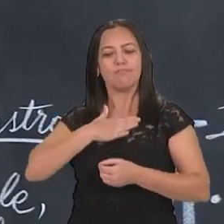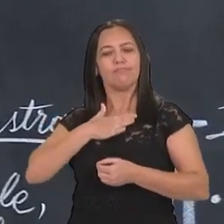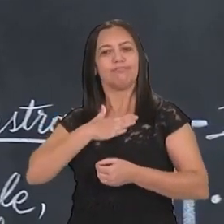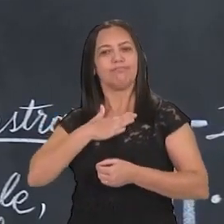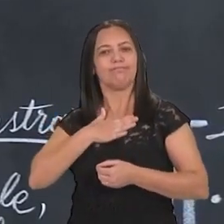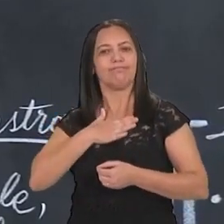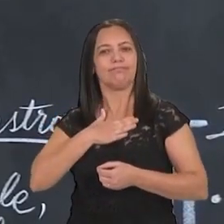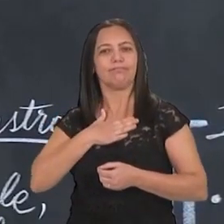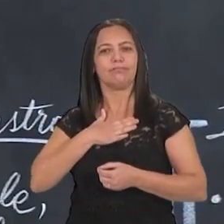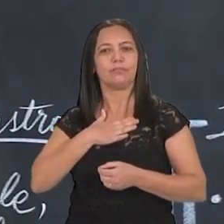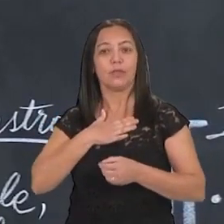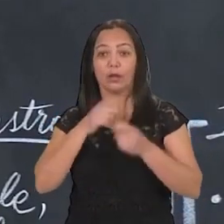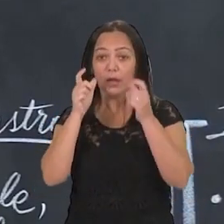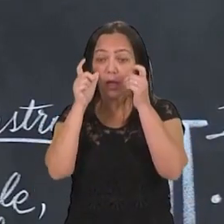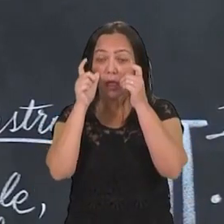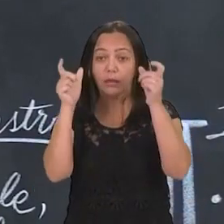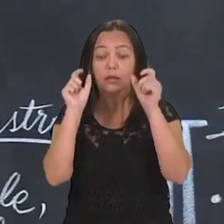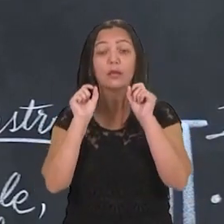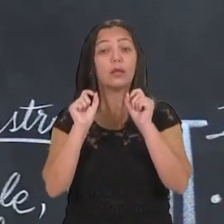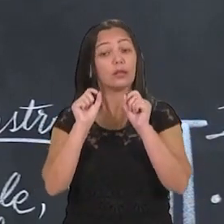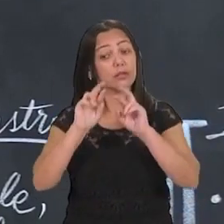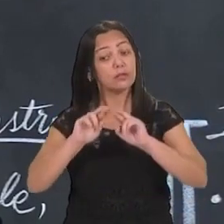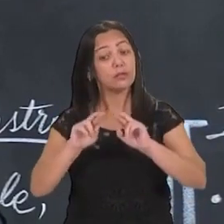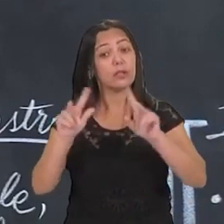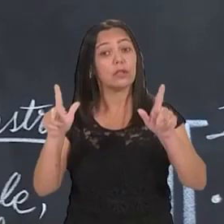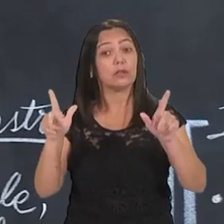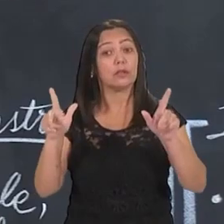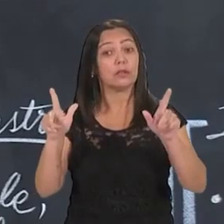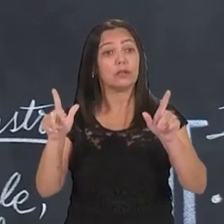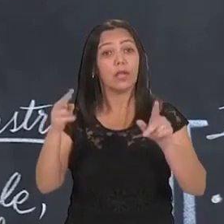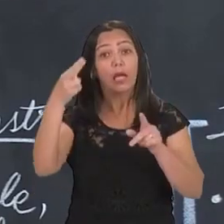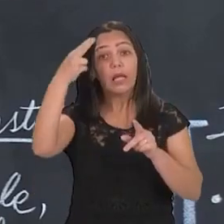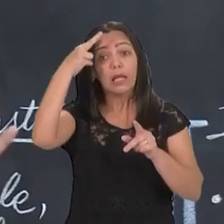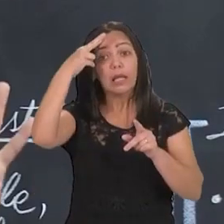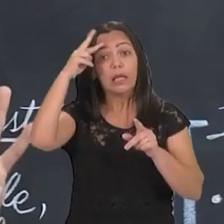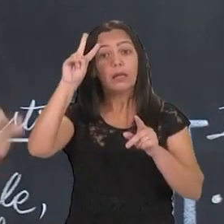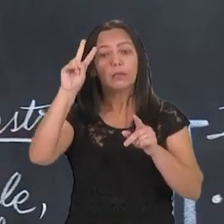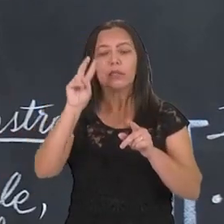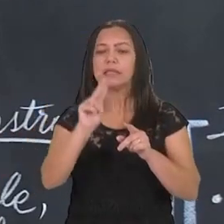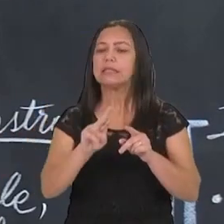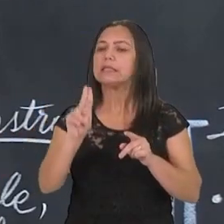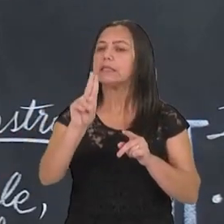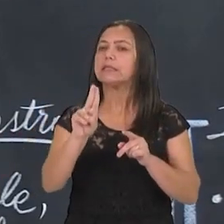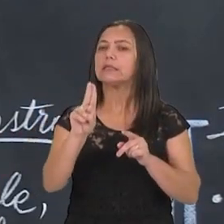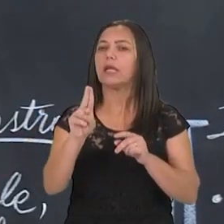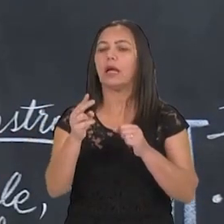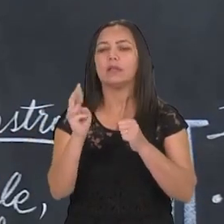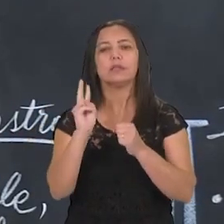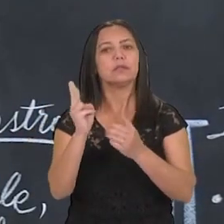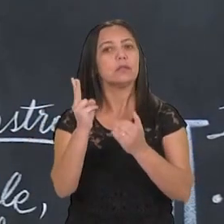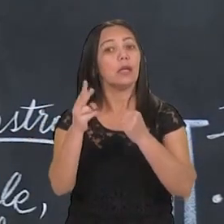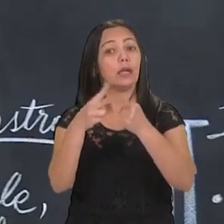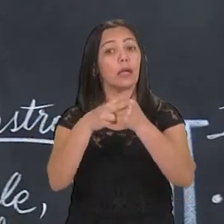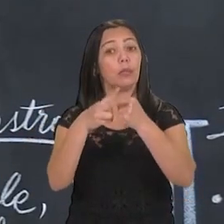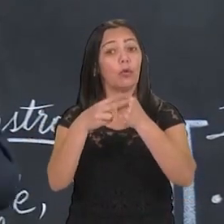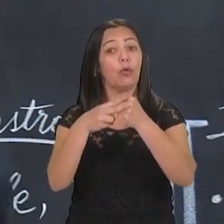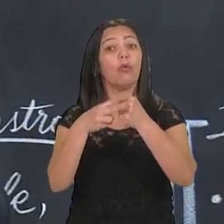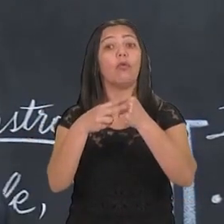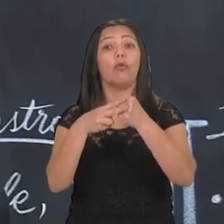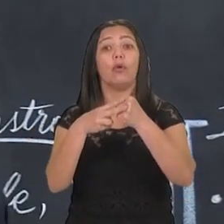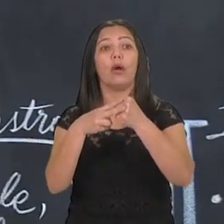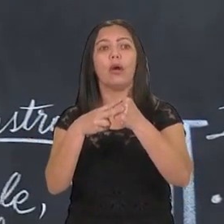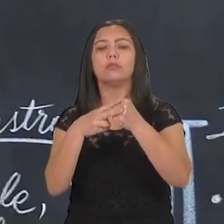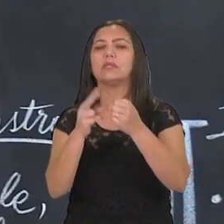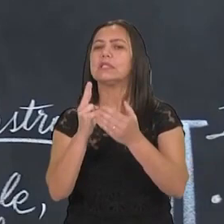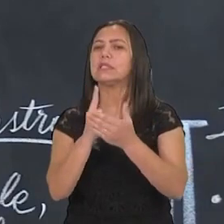preposição para. Presta muita atenção nessa distinção e para não ter dúvida, lembra sempre que quando você for utilizar um verbo, os pronomes pessoais do caso